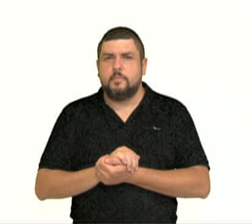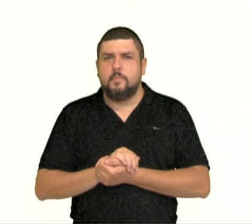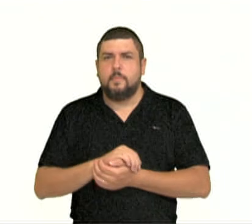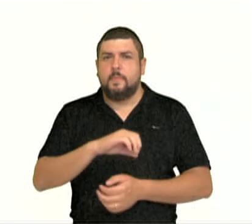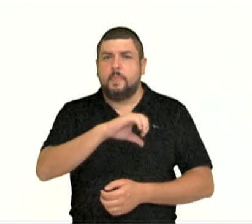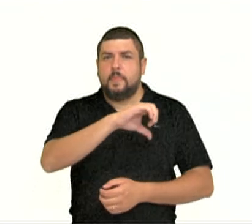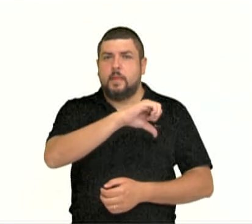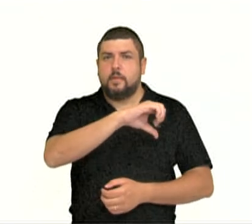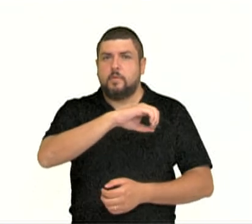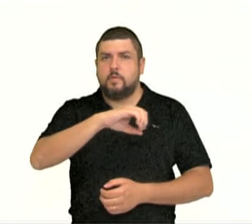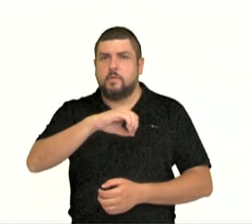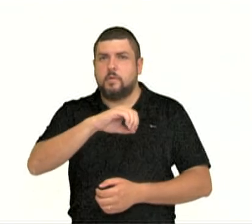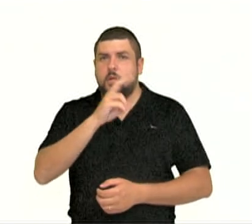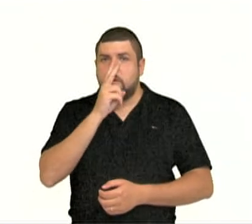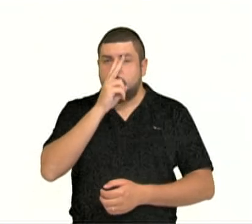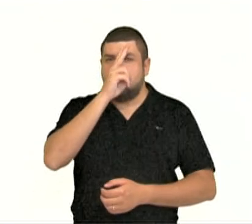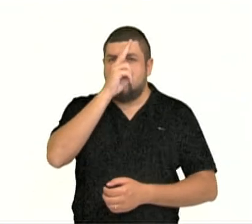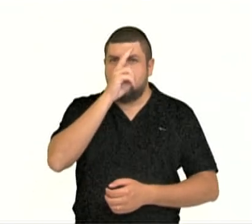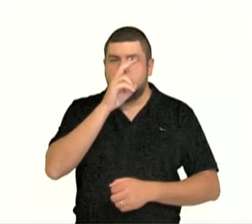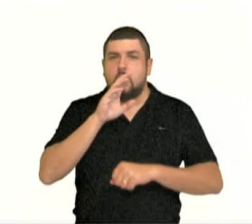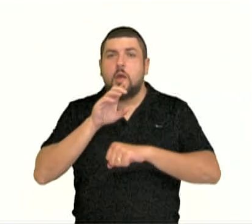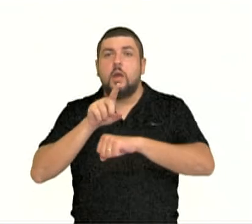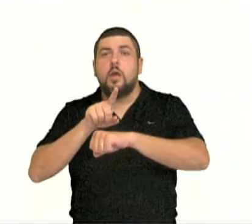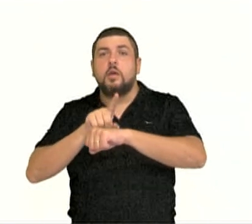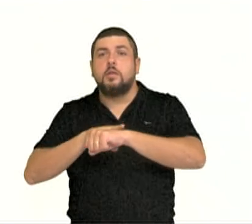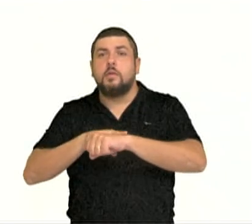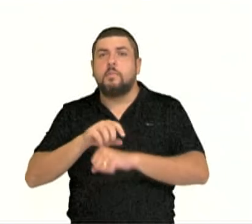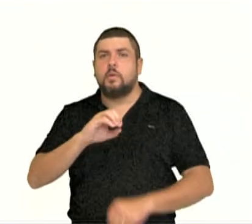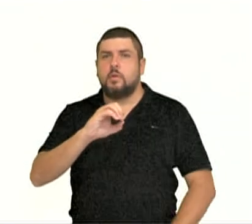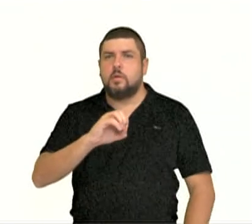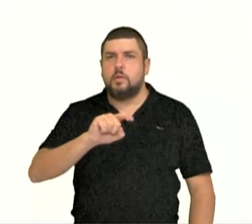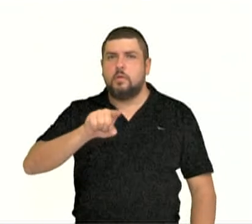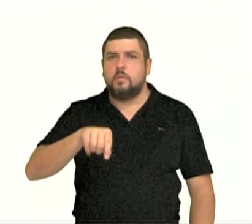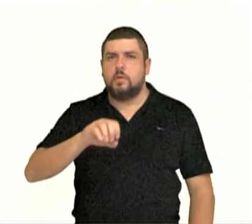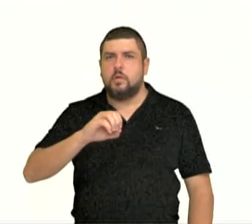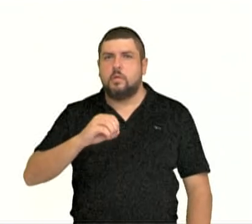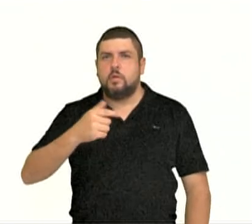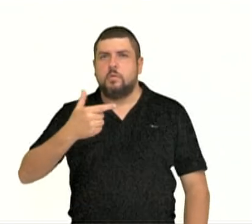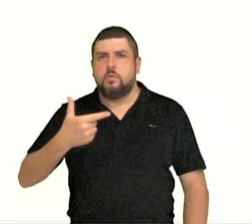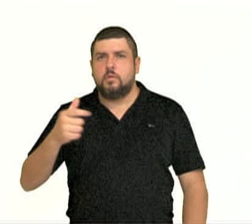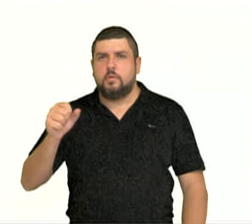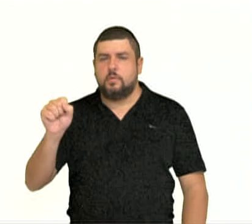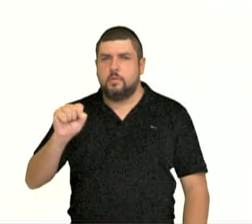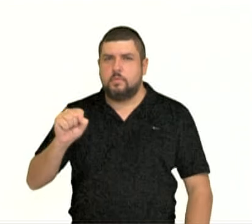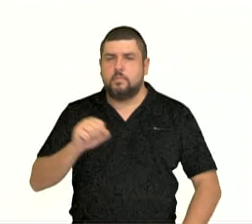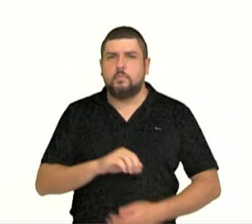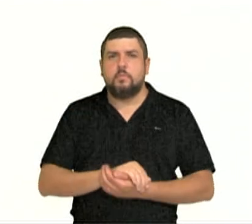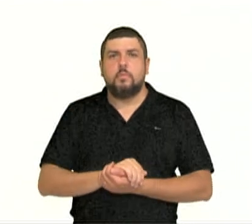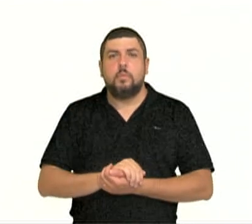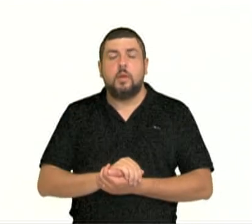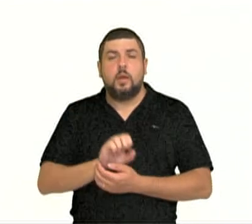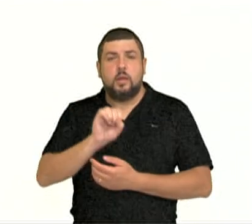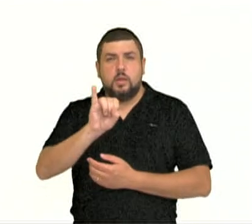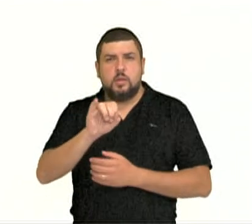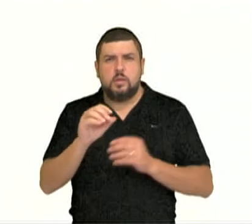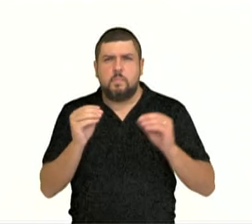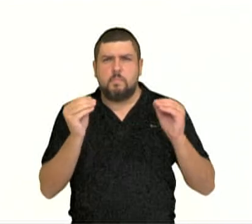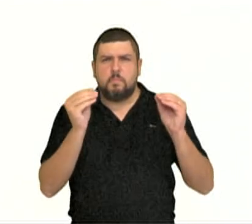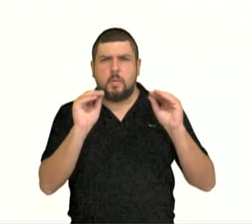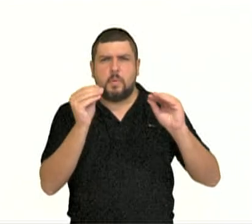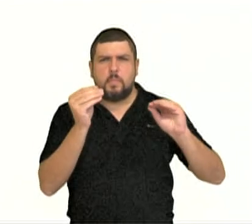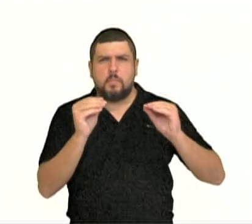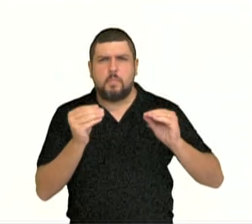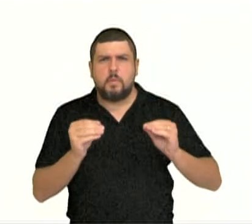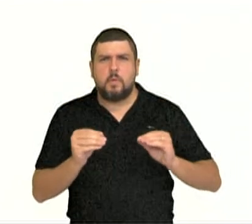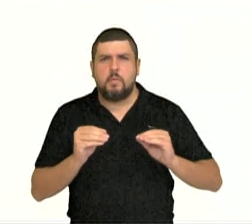Newton. O intervalo de tempo, 0,02 segundos, certo? Se você for aplicar a formulazinha lá que a gente já sabe, que